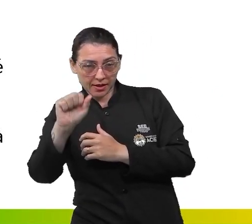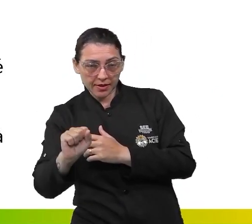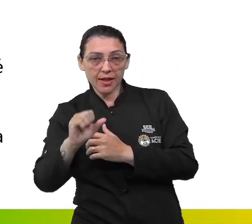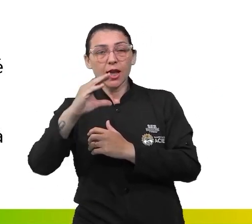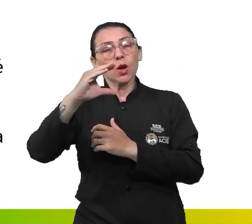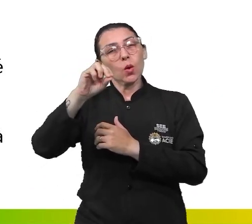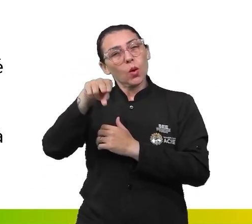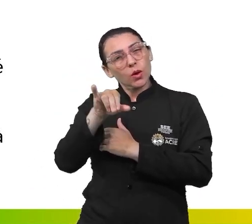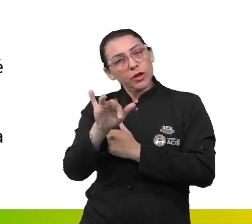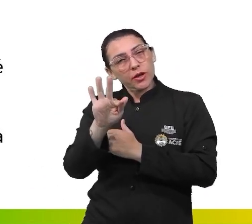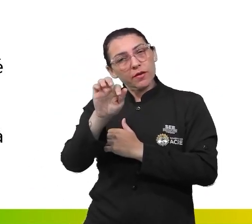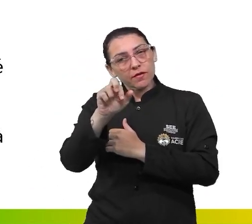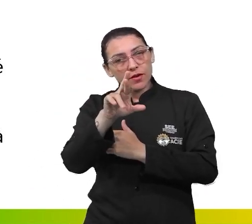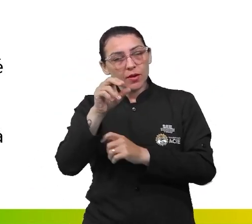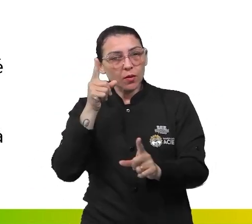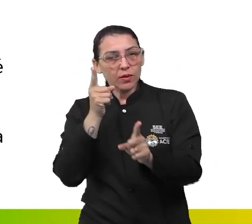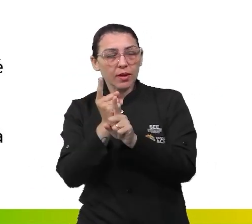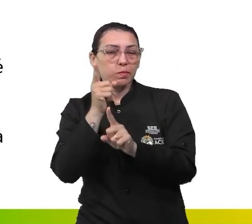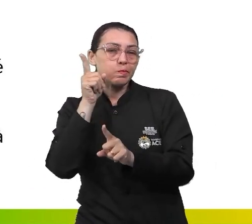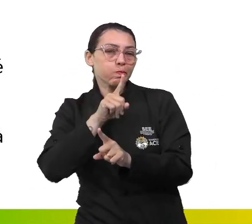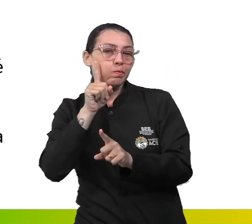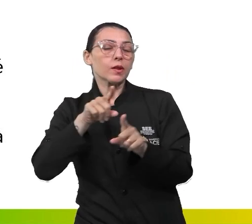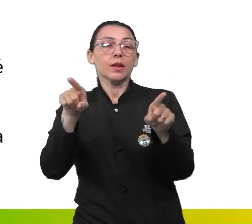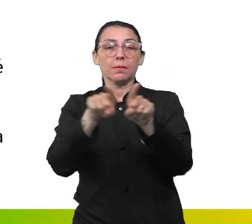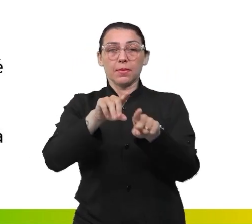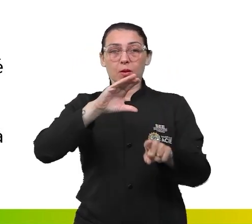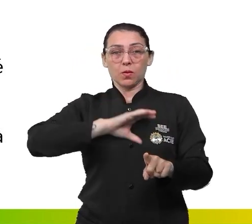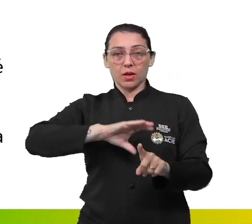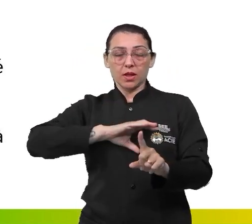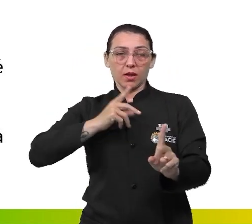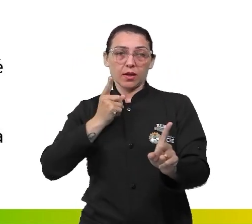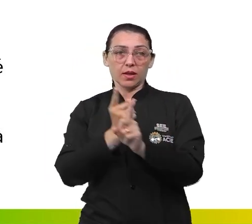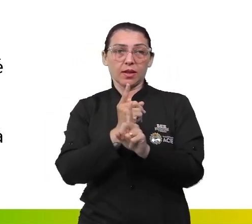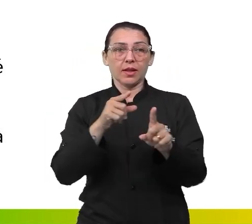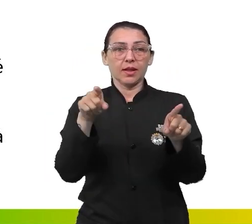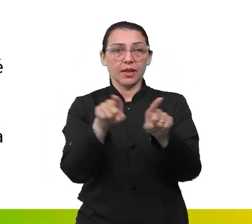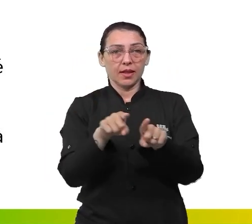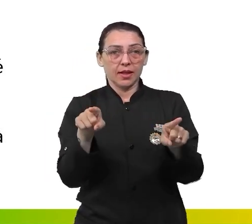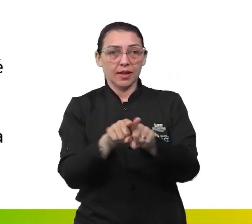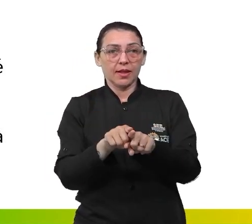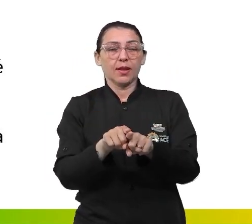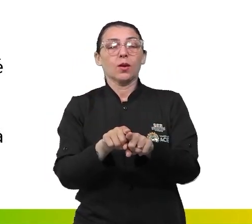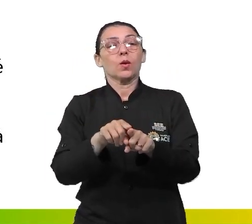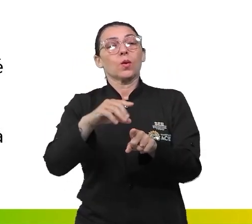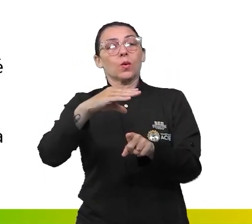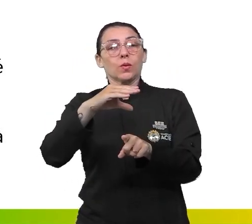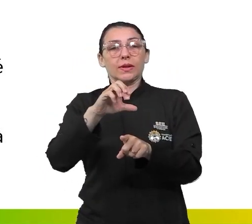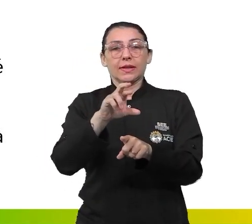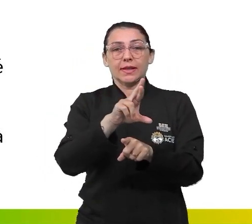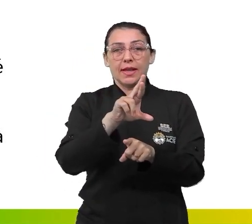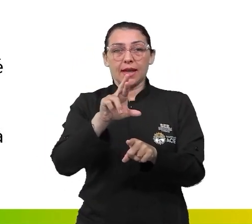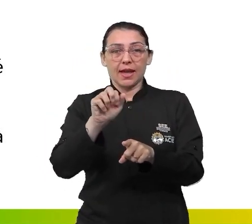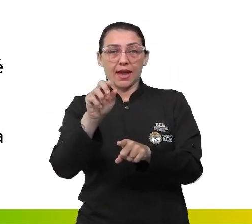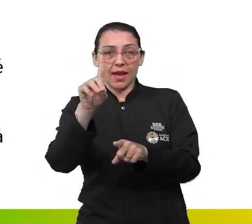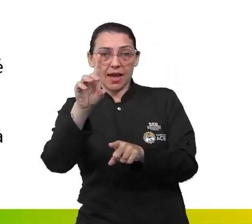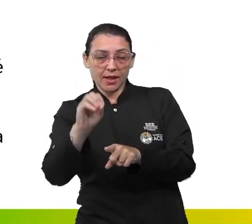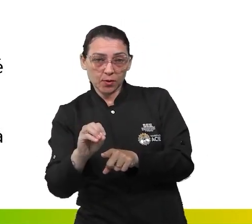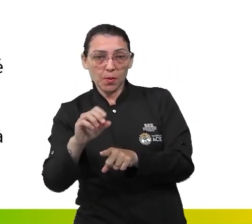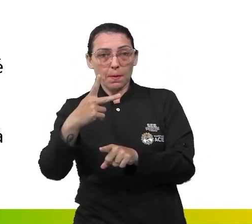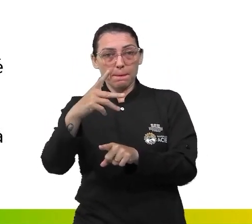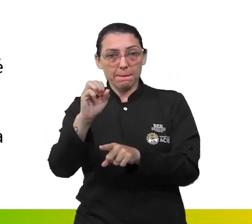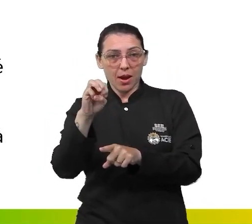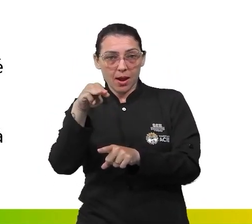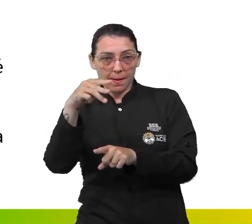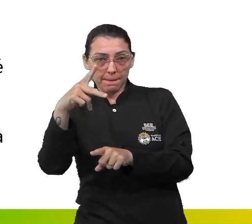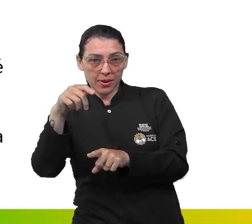nos Estados Unidos e também em Canadá. A gente pode citar também o Cerrado, Pampas, a Caatinga